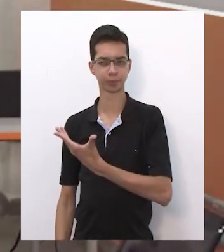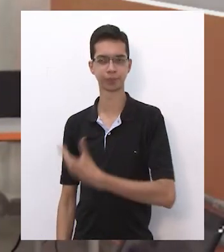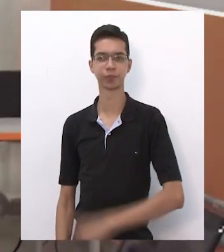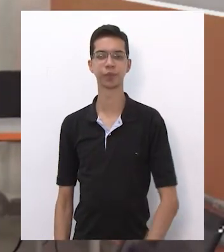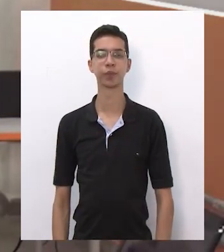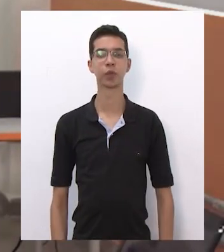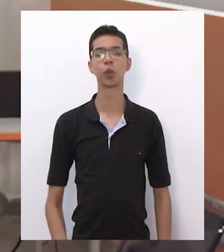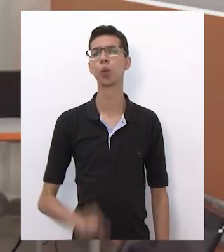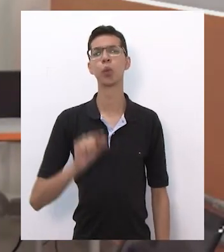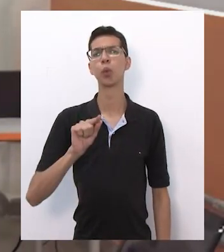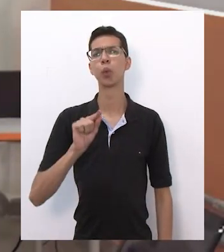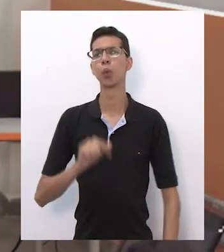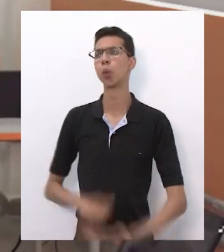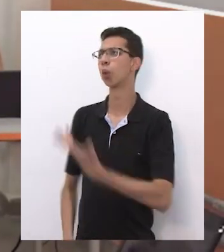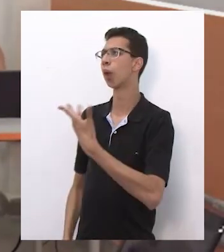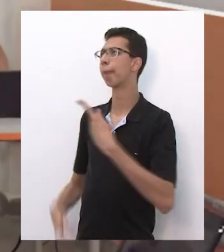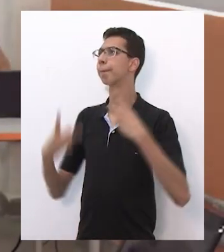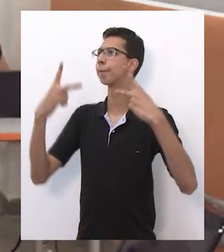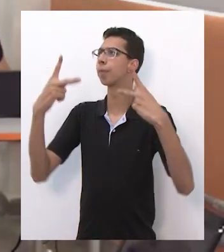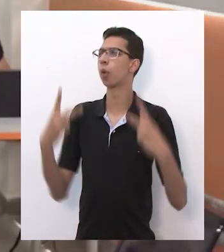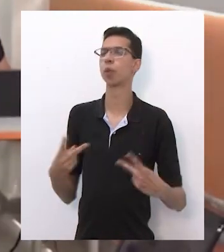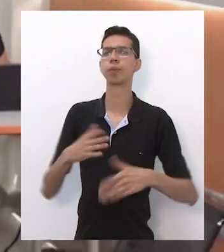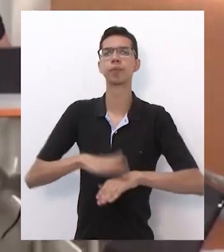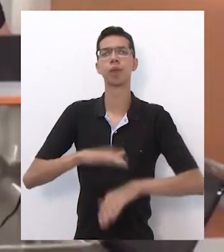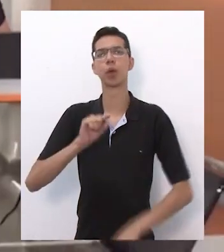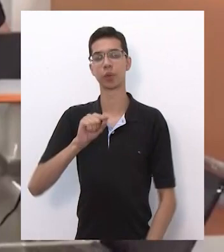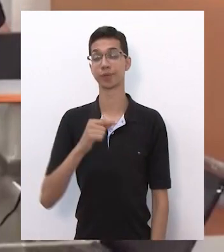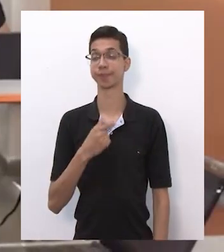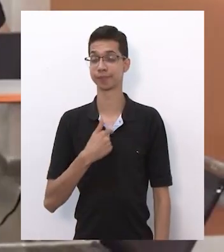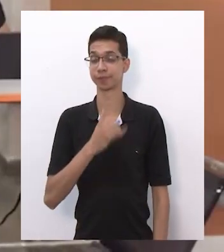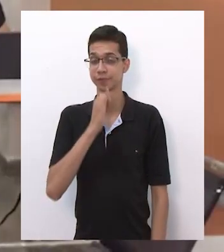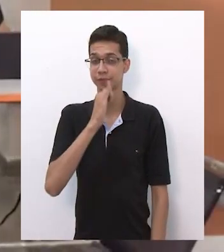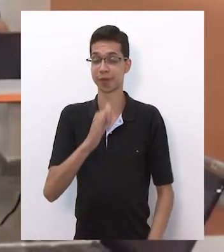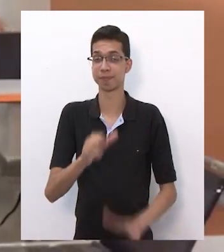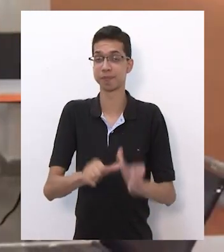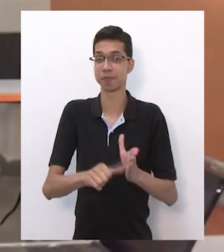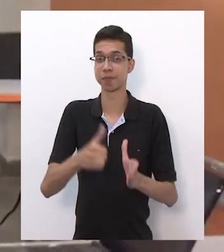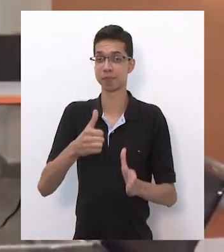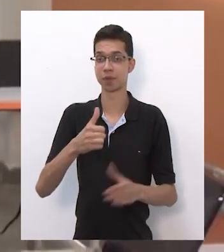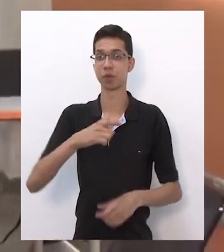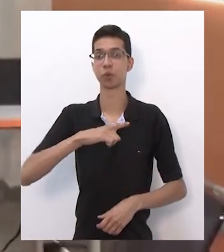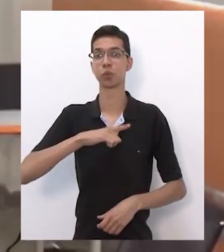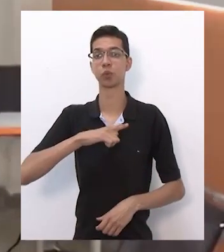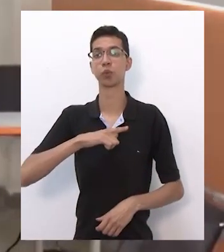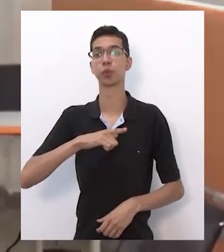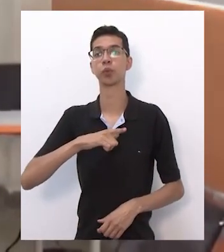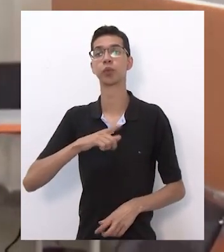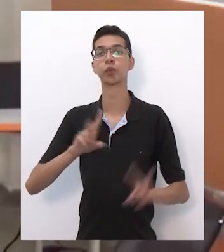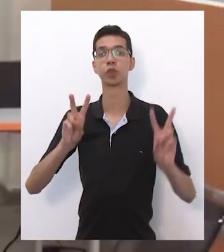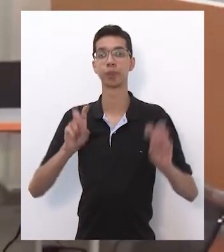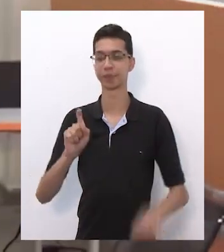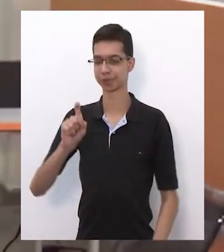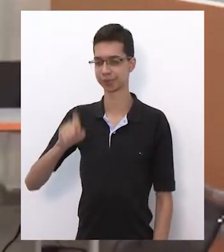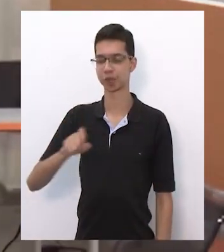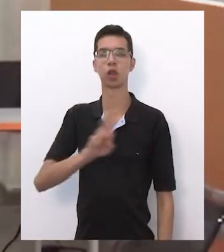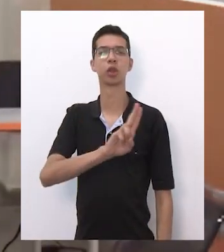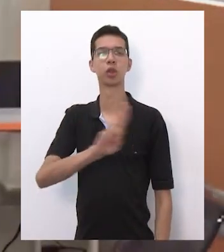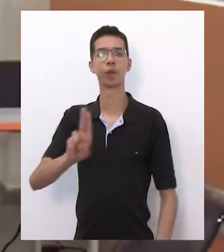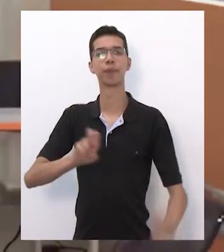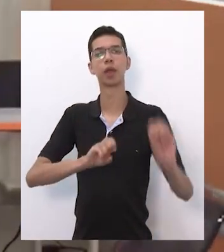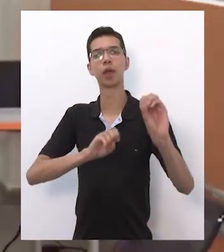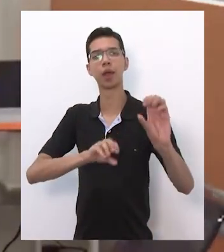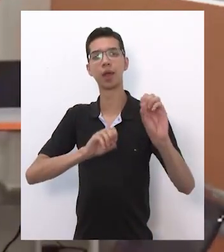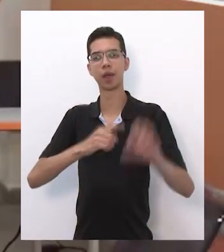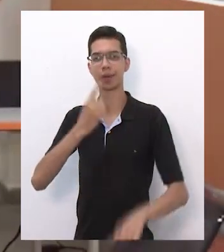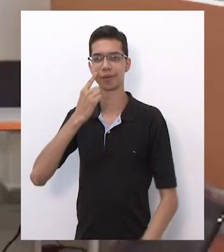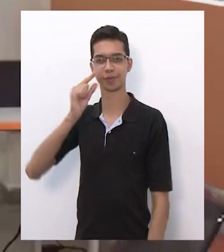Tinkercad nos oferece? Bom, em primeiro lugar, a gente tem aqui o botão ensinar, que é exatamente para estar